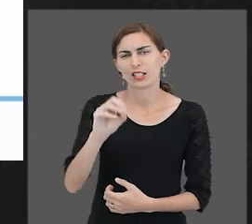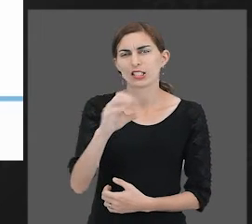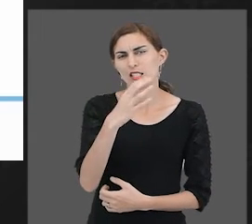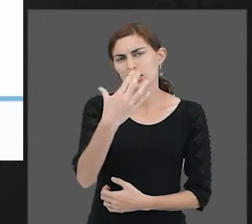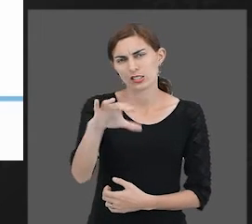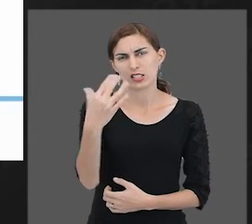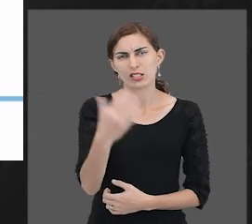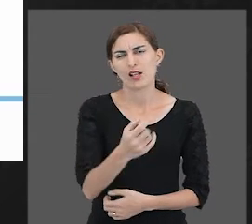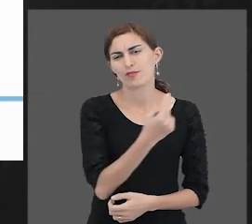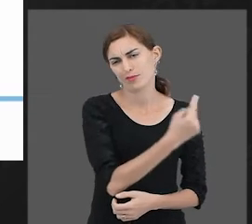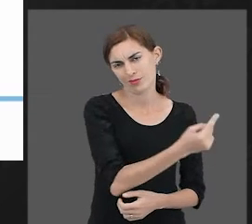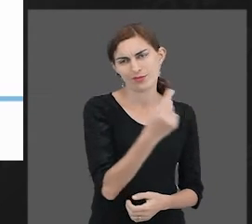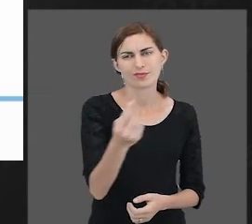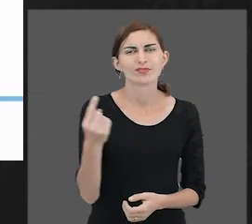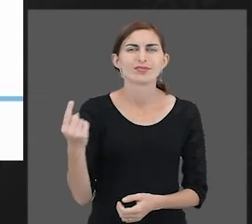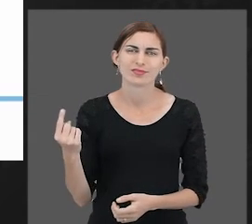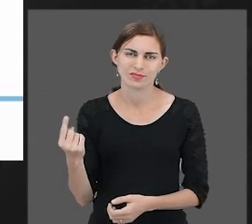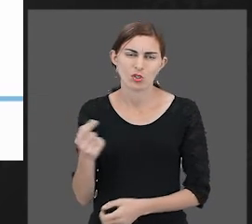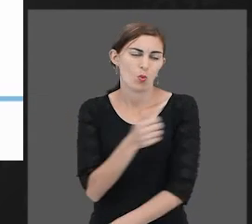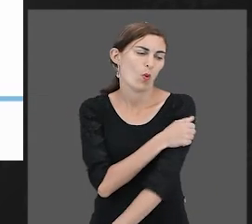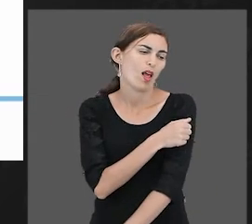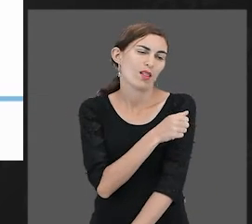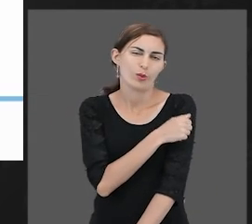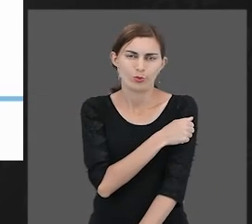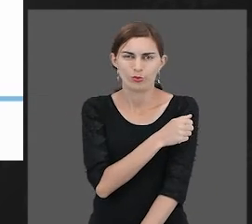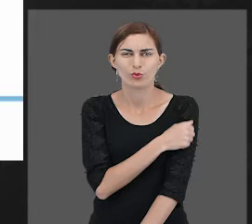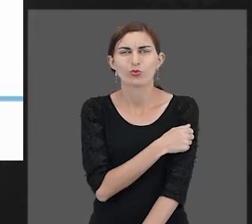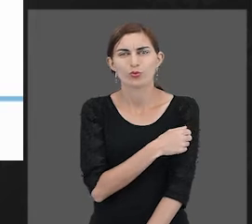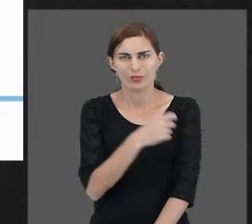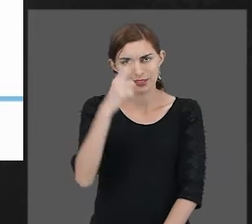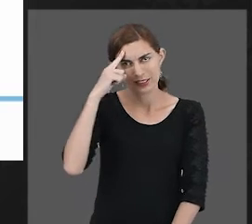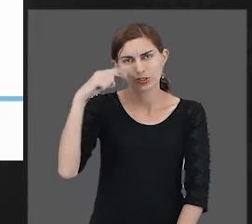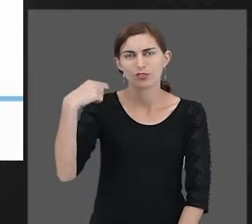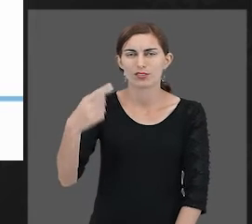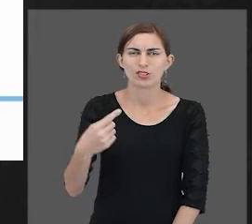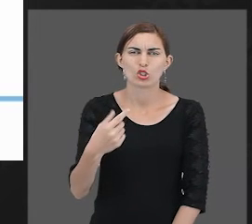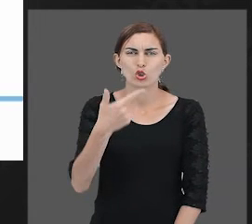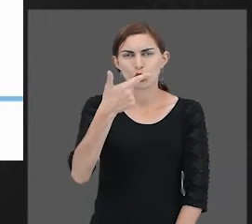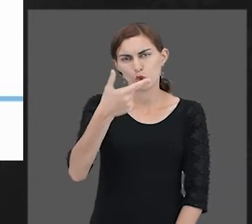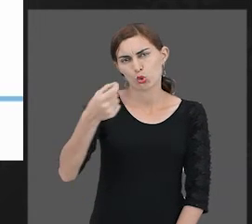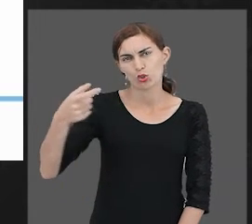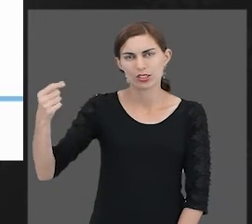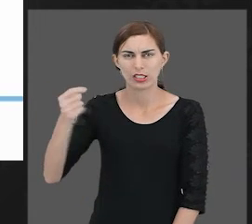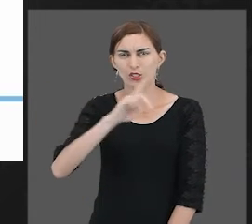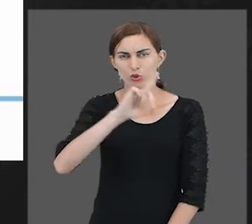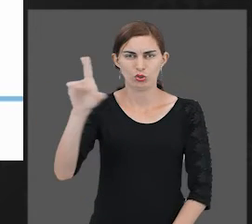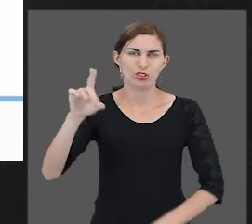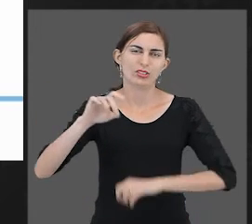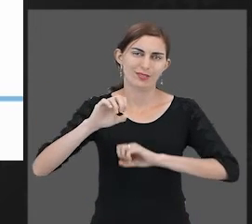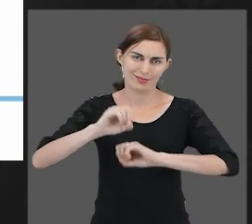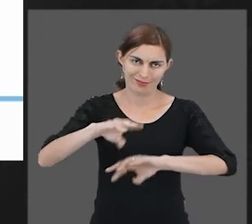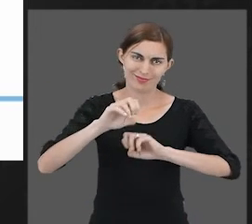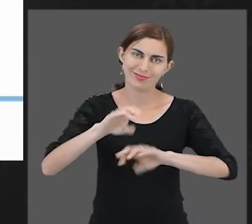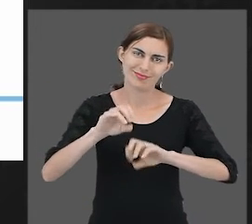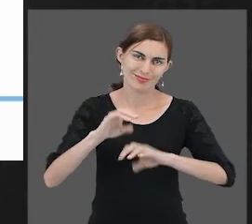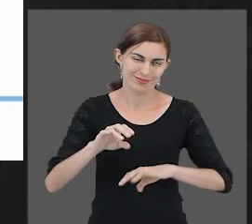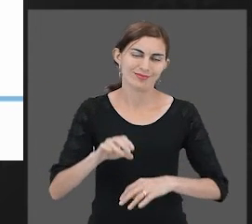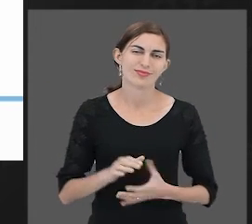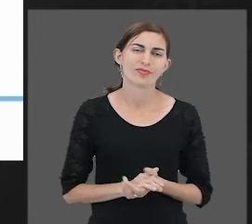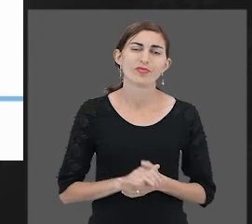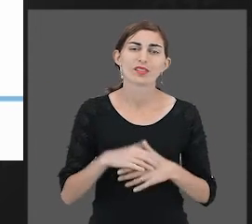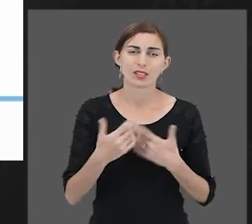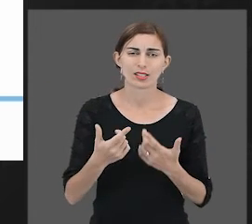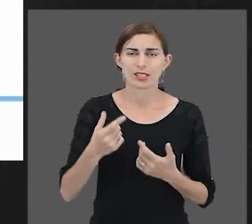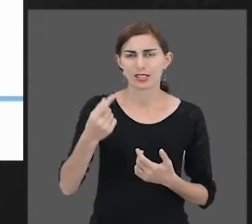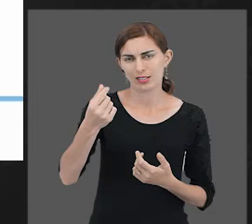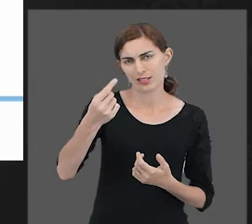30 centavos por aluno e por dia letivo, né? São 200 dias letivos e